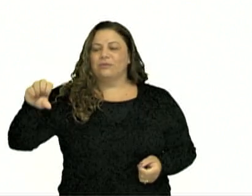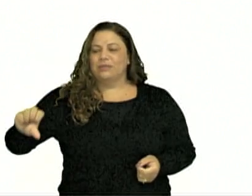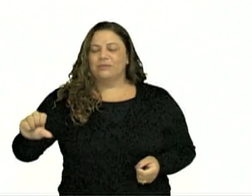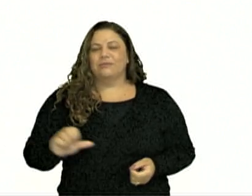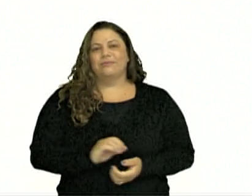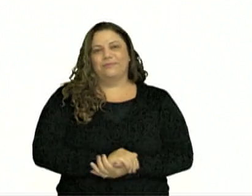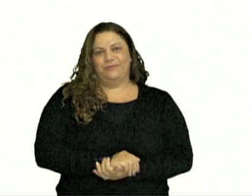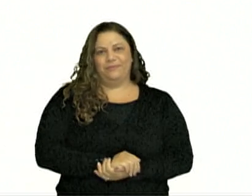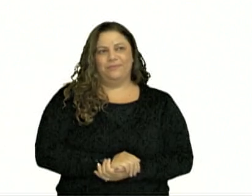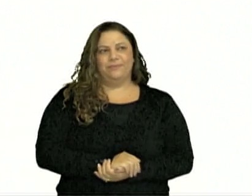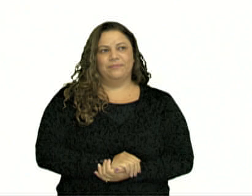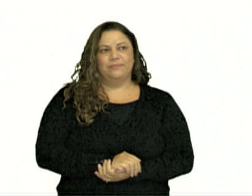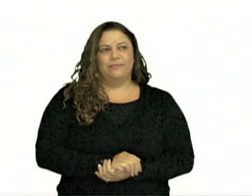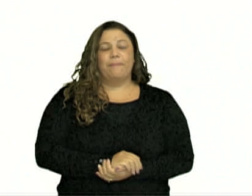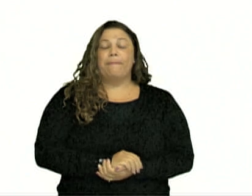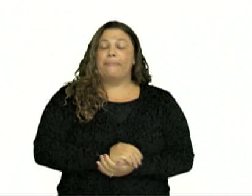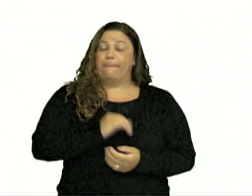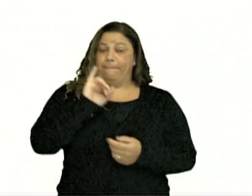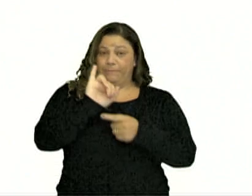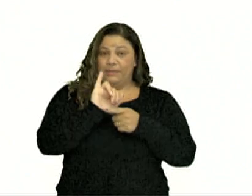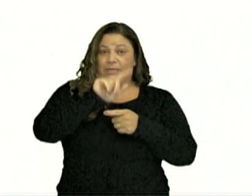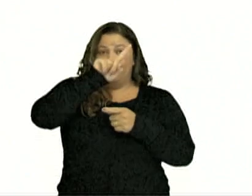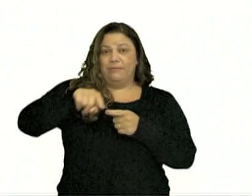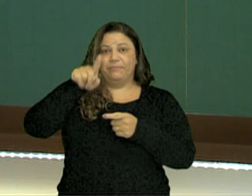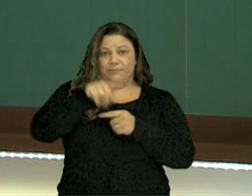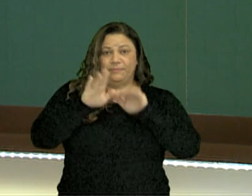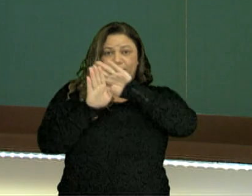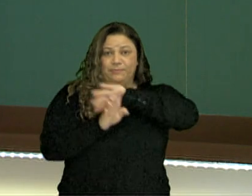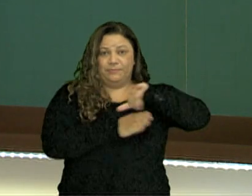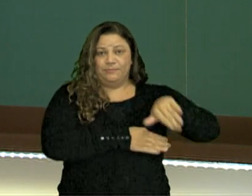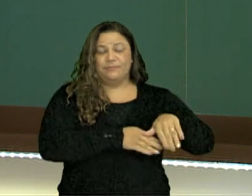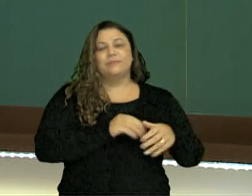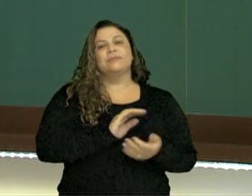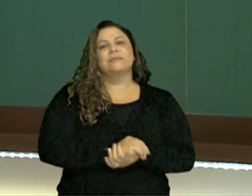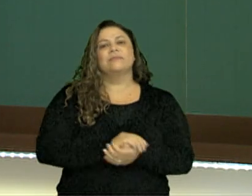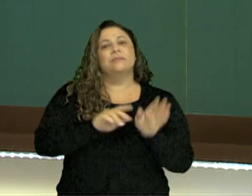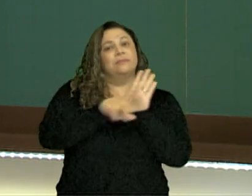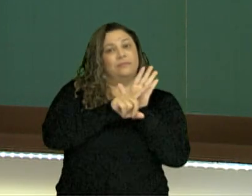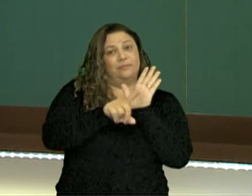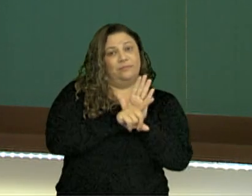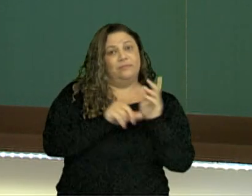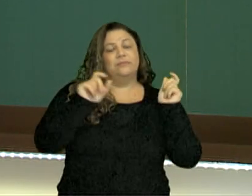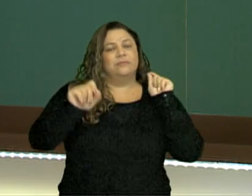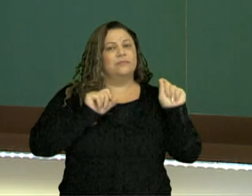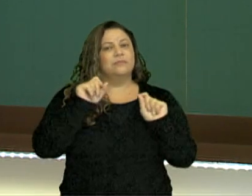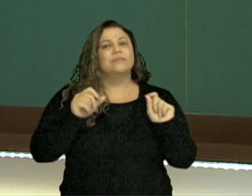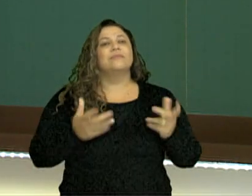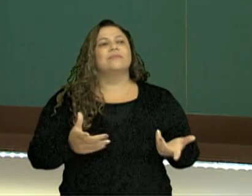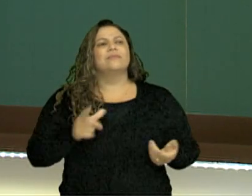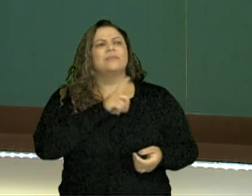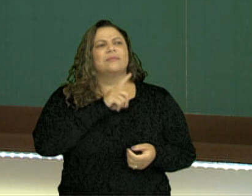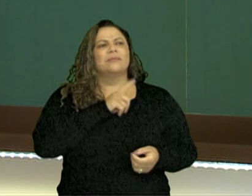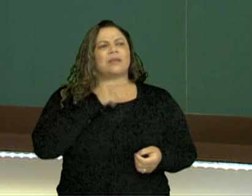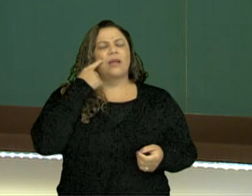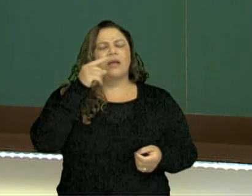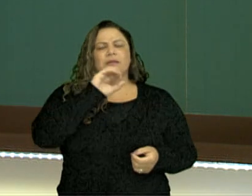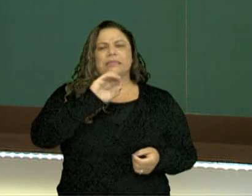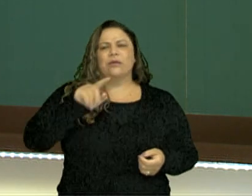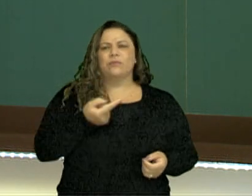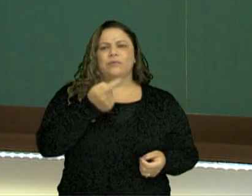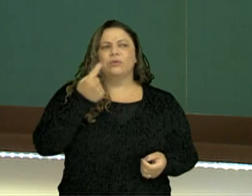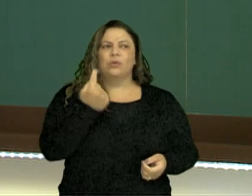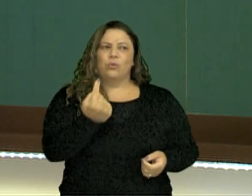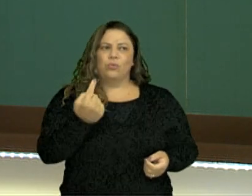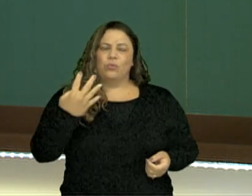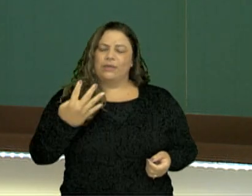1,1449. Isolando o nosso I, o 1 passa para lá subtraindo, nós vamos ter que a taxa aqui deu